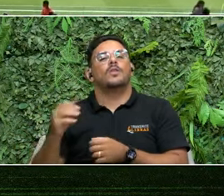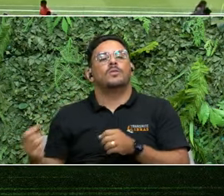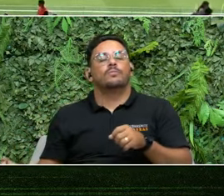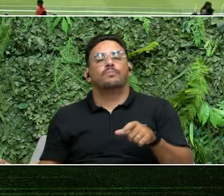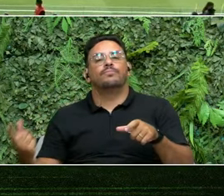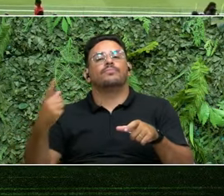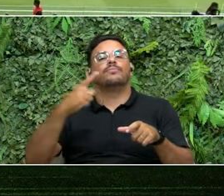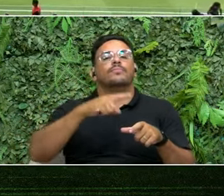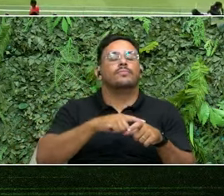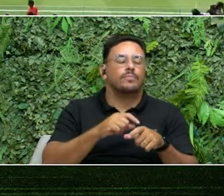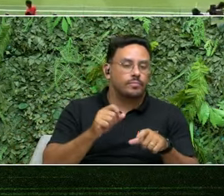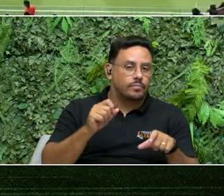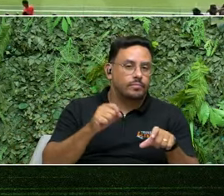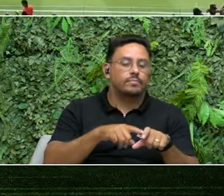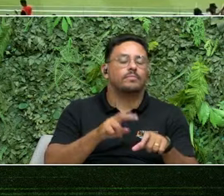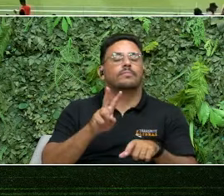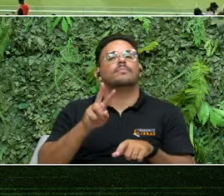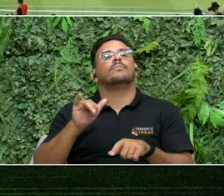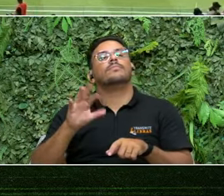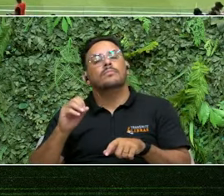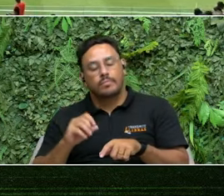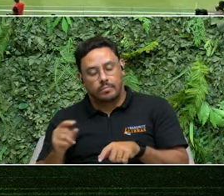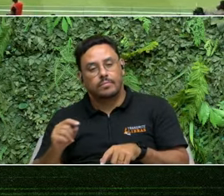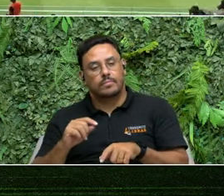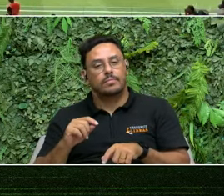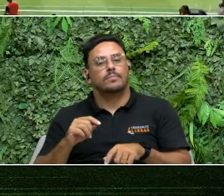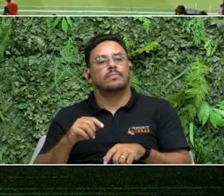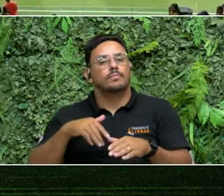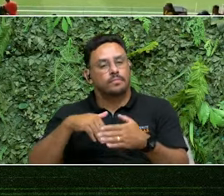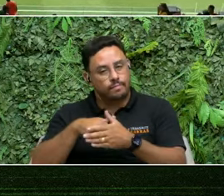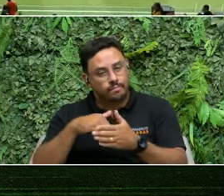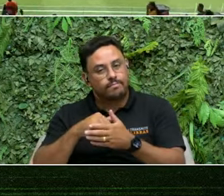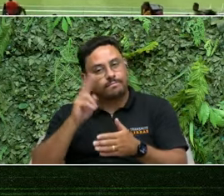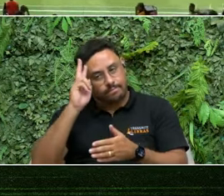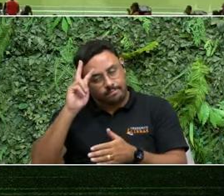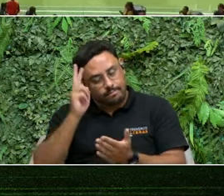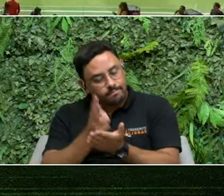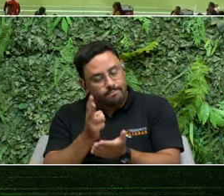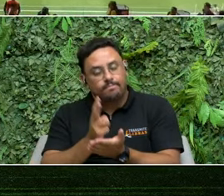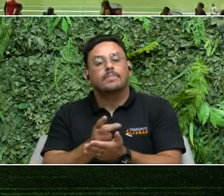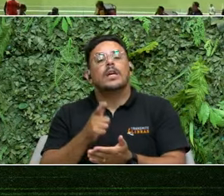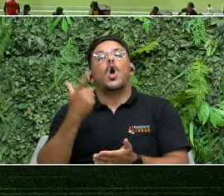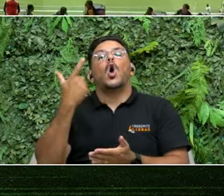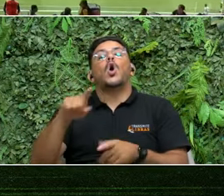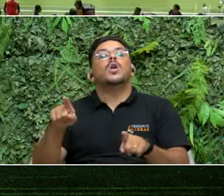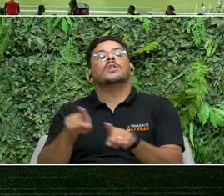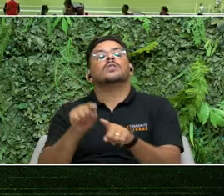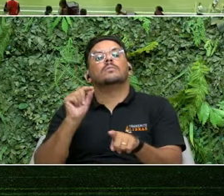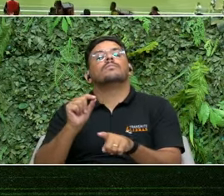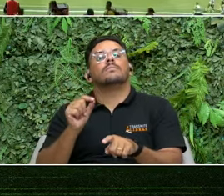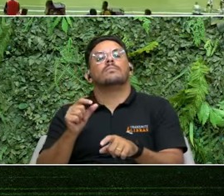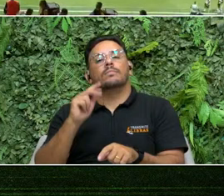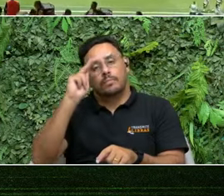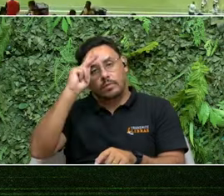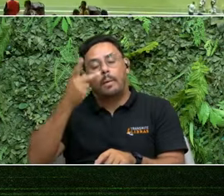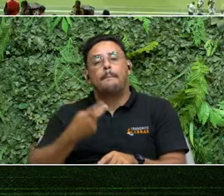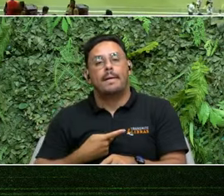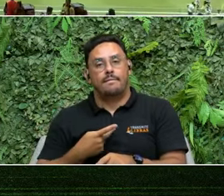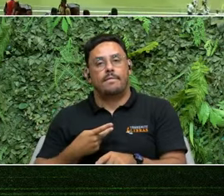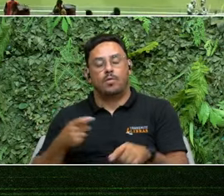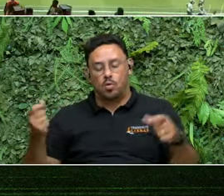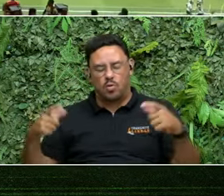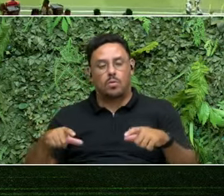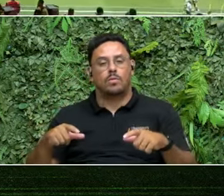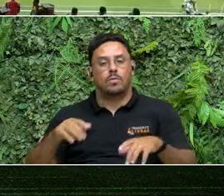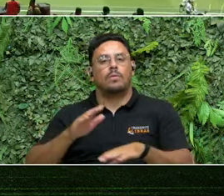no jogo contra Vitória sim é o que de bom a gente lembra dele não mas olha Ô Bob e assim tem uma outra coisa né e o perfil de atleta o